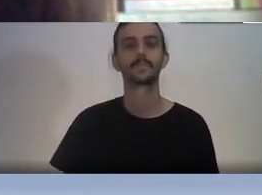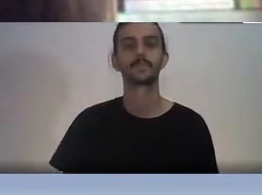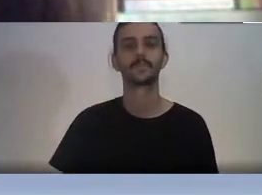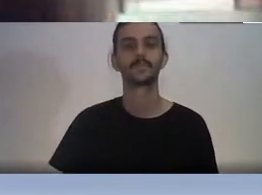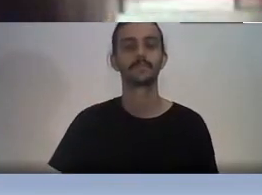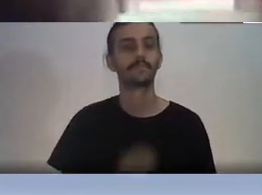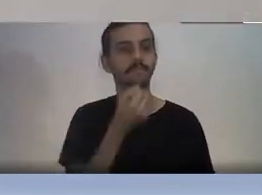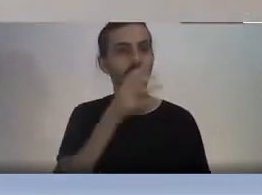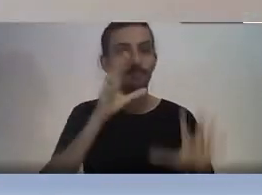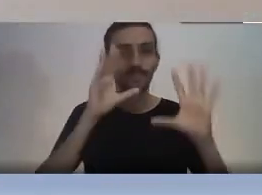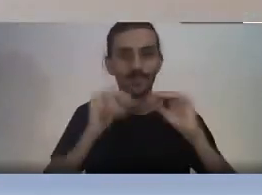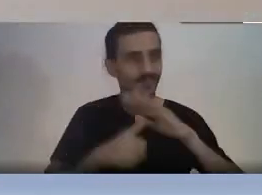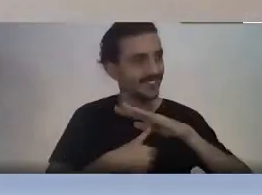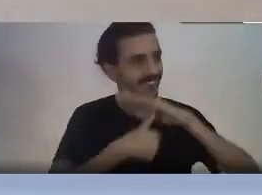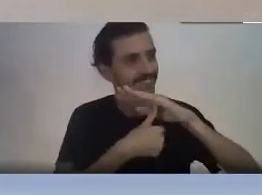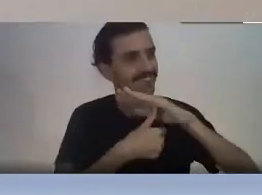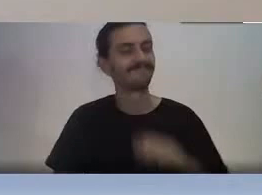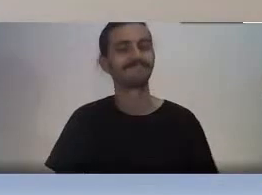Boa noite, reitora.